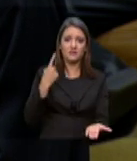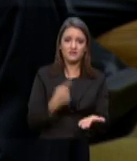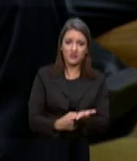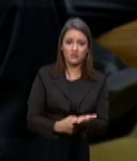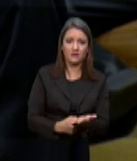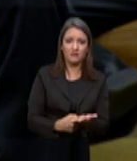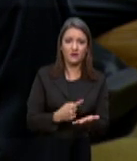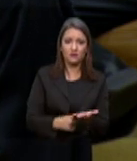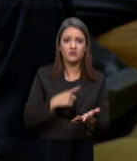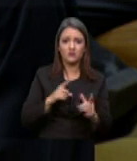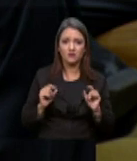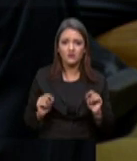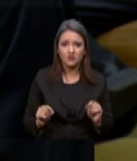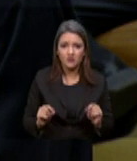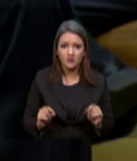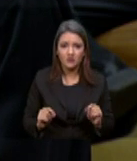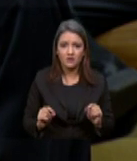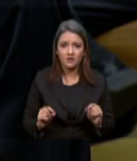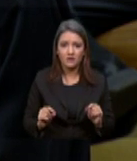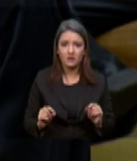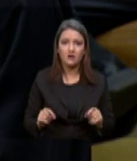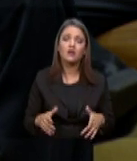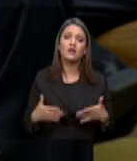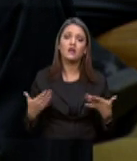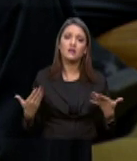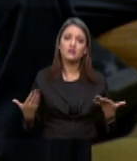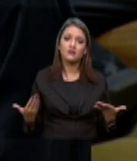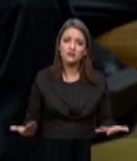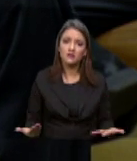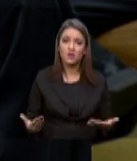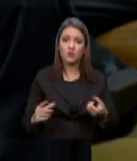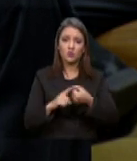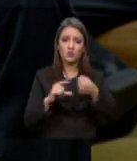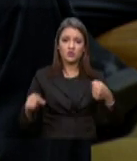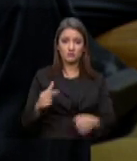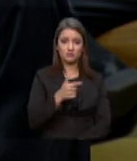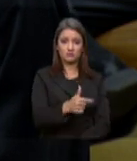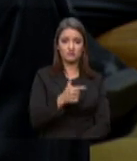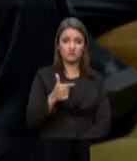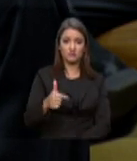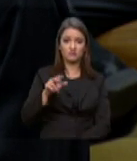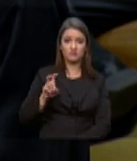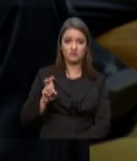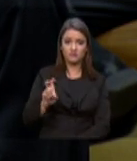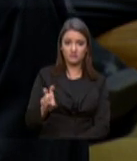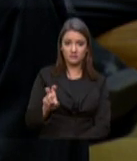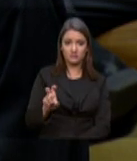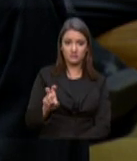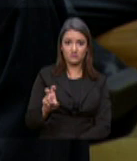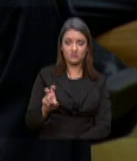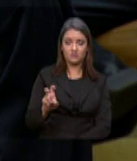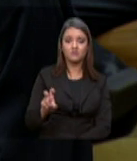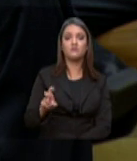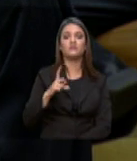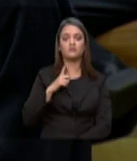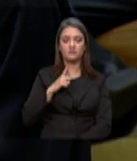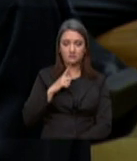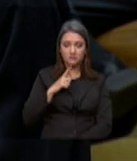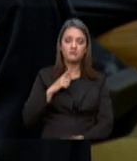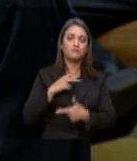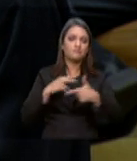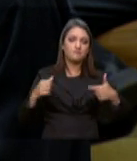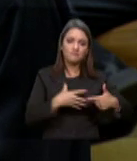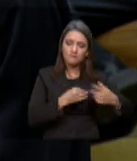as presentes gerações. A solidariedade contida no artigo 225, caput da Lei Maior, é